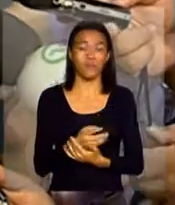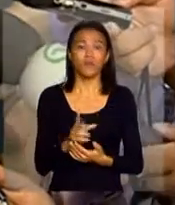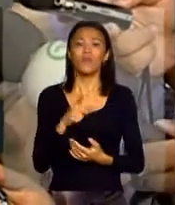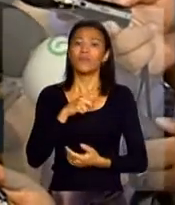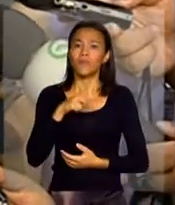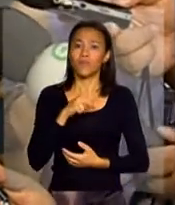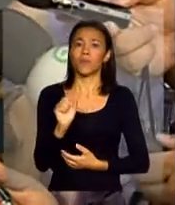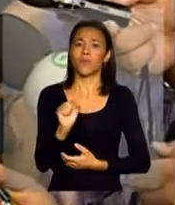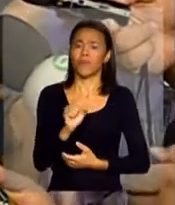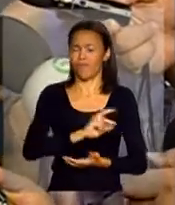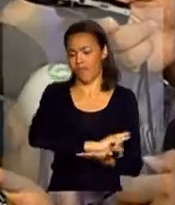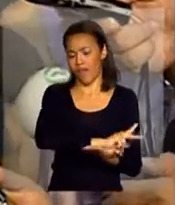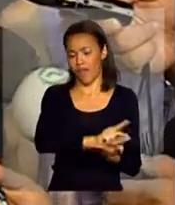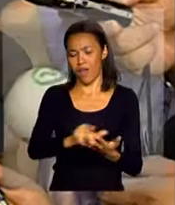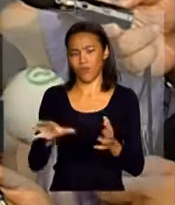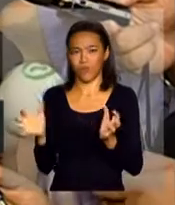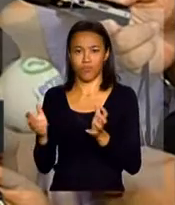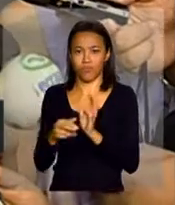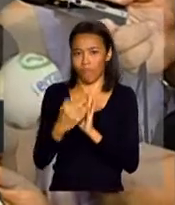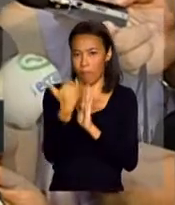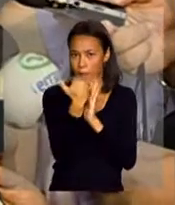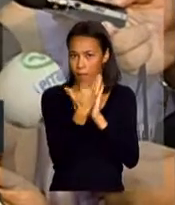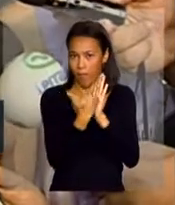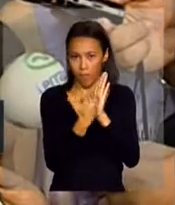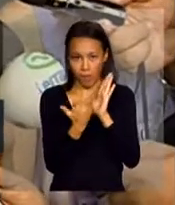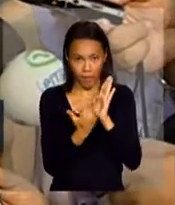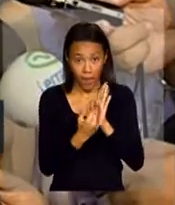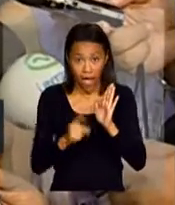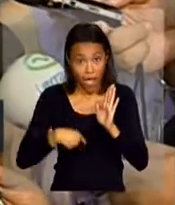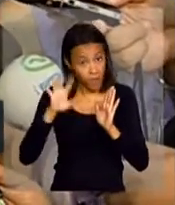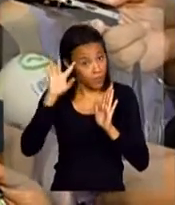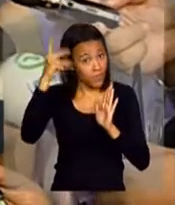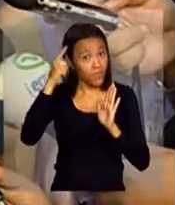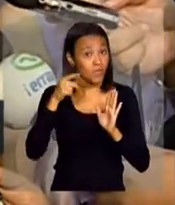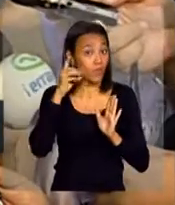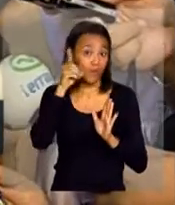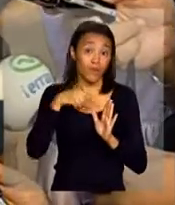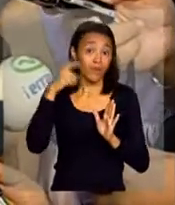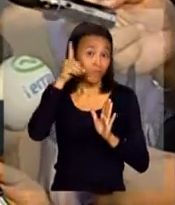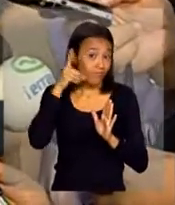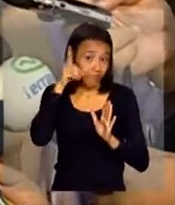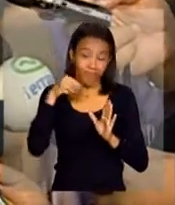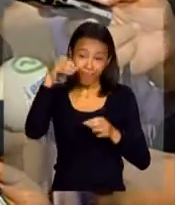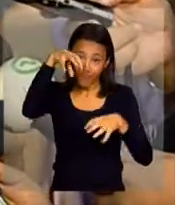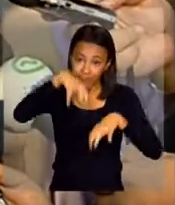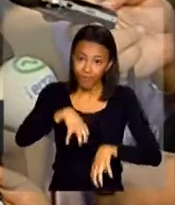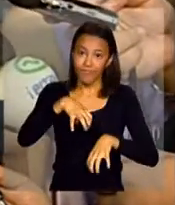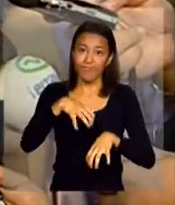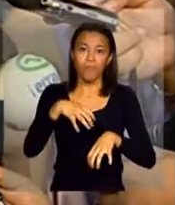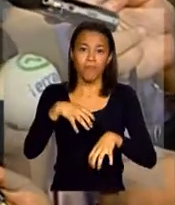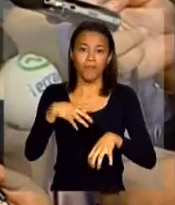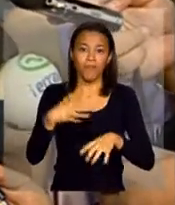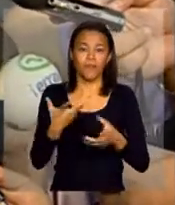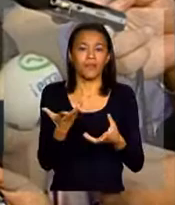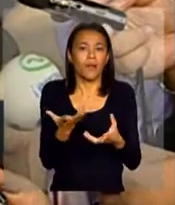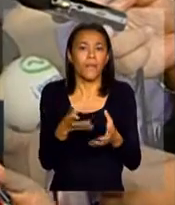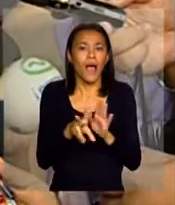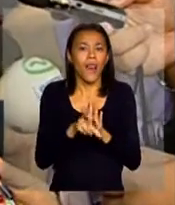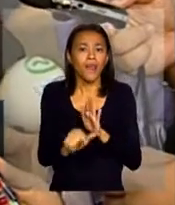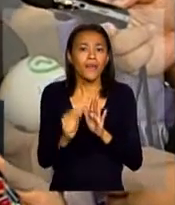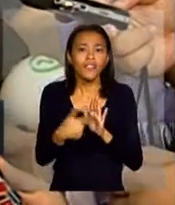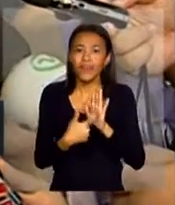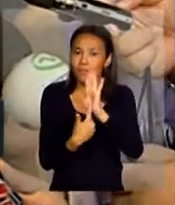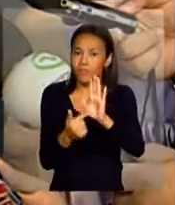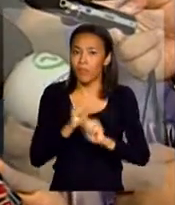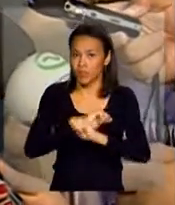tem lá N conjuntos de alternativas especificadas na lei. Foi uma decisão dos parlamentares para não deixar para regulamento específico. Tá? Então, a lei já